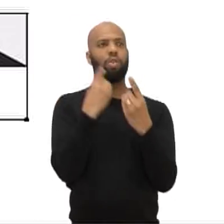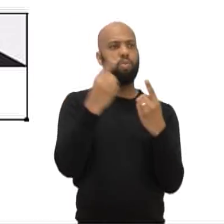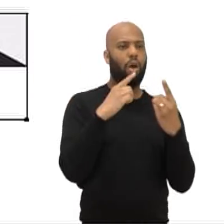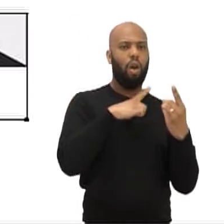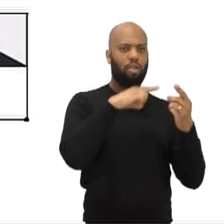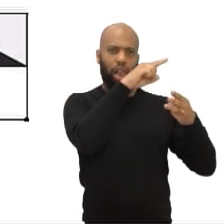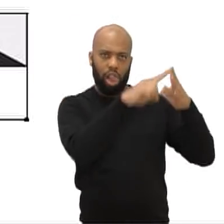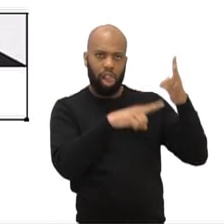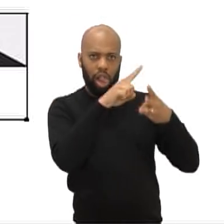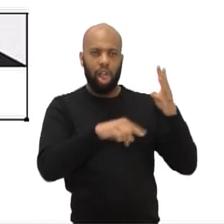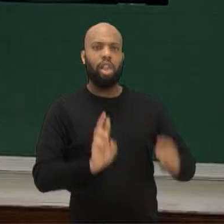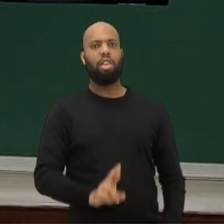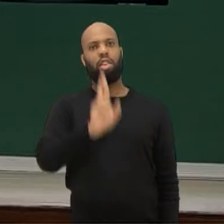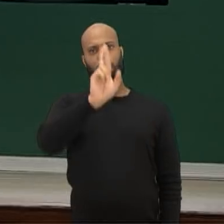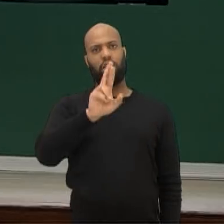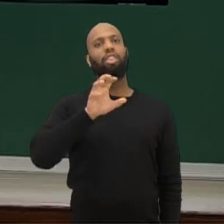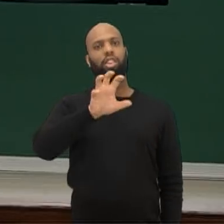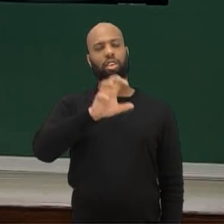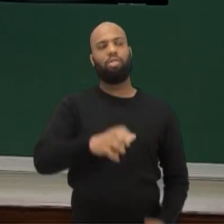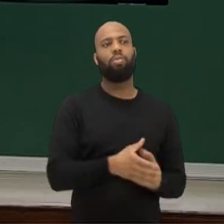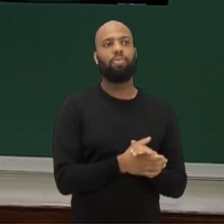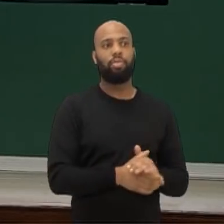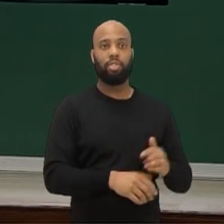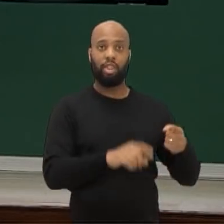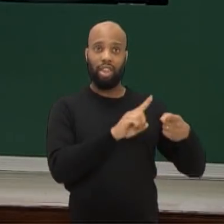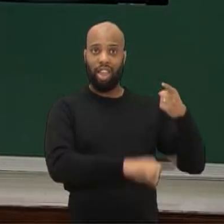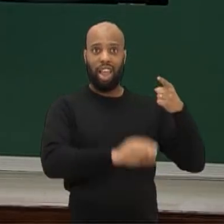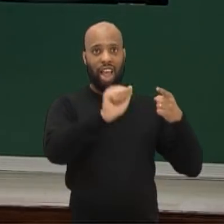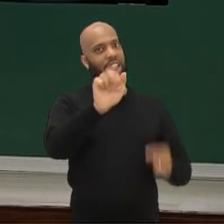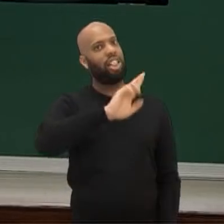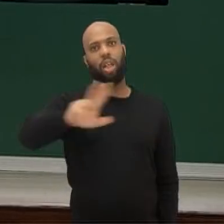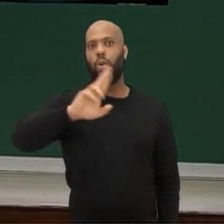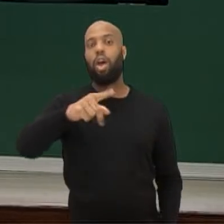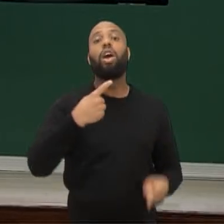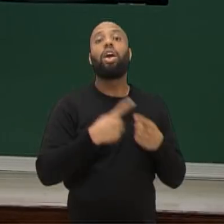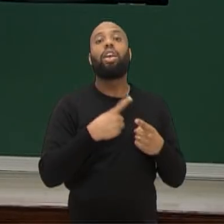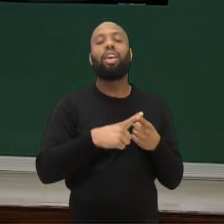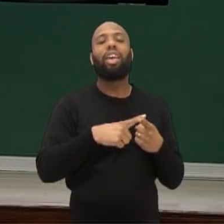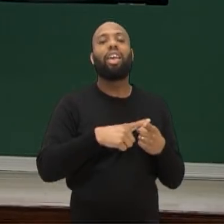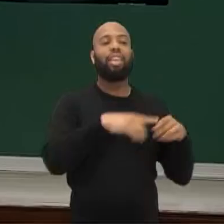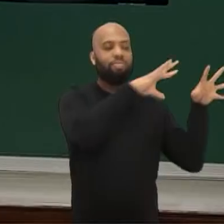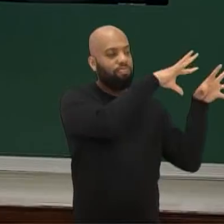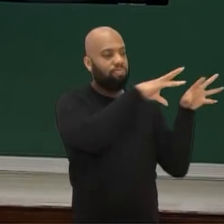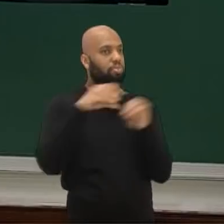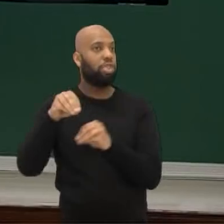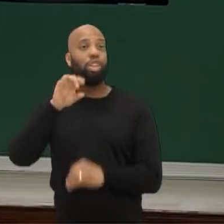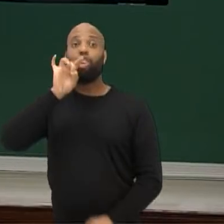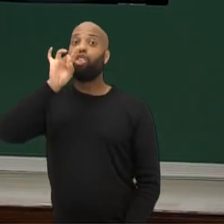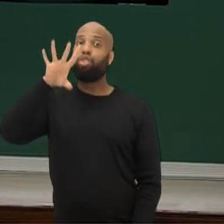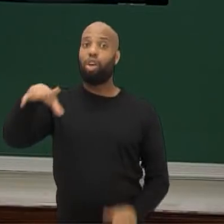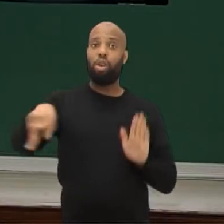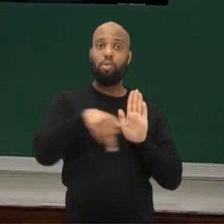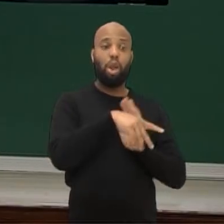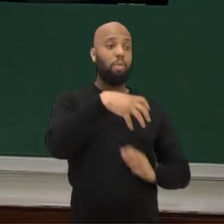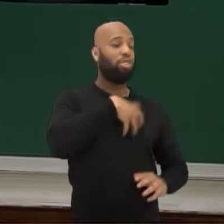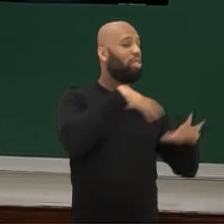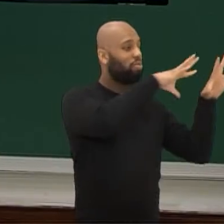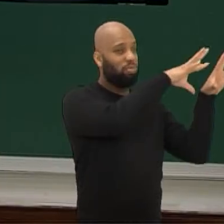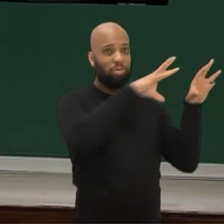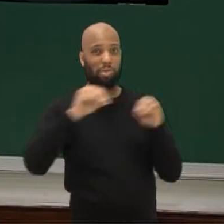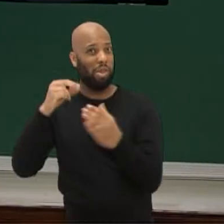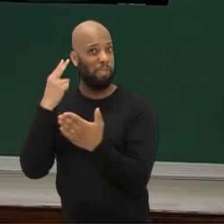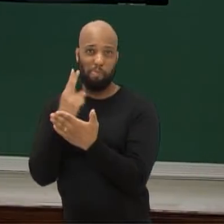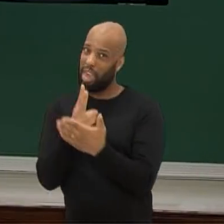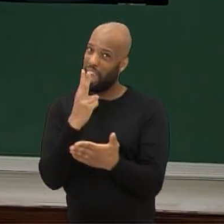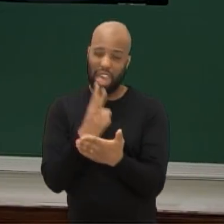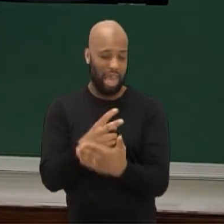translação? Veja que a letra A não é a translação, pois a translação é somente o